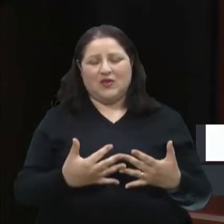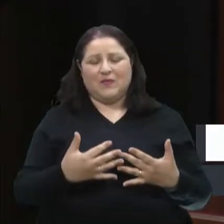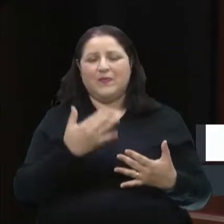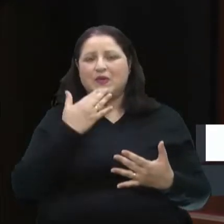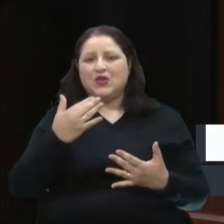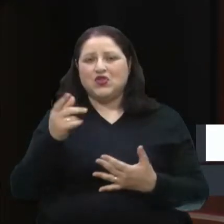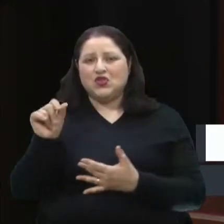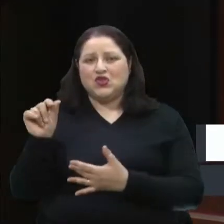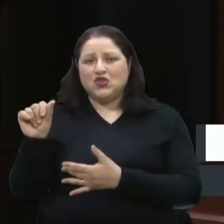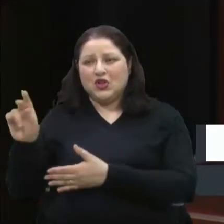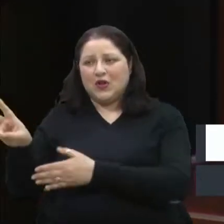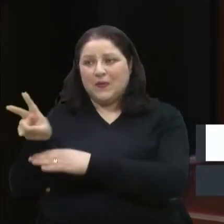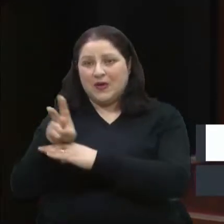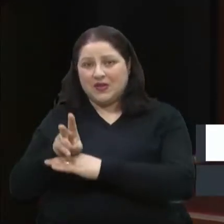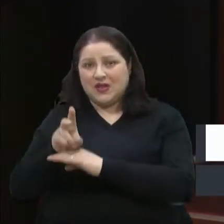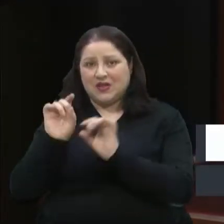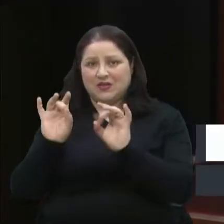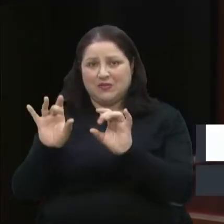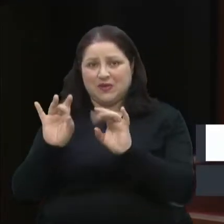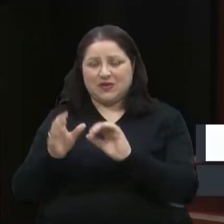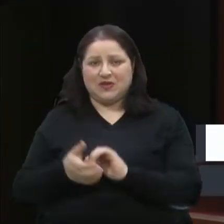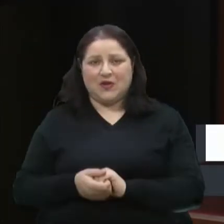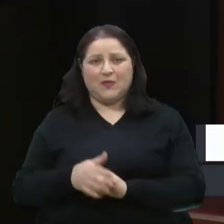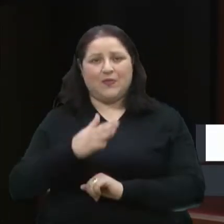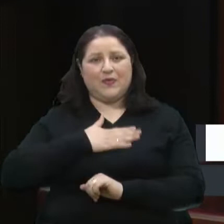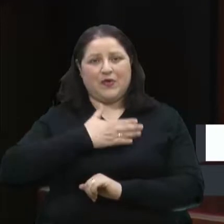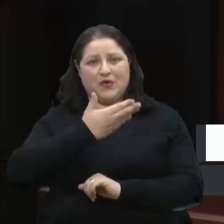extraordinário. Meus amigos, o